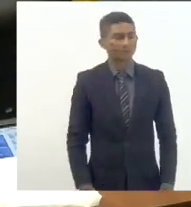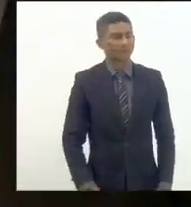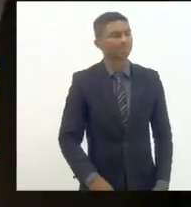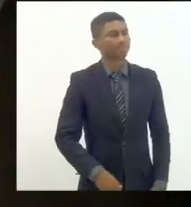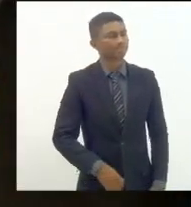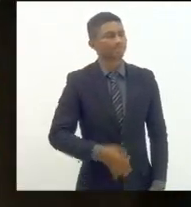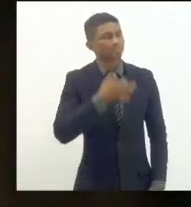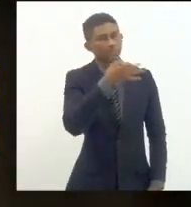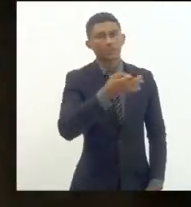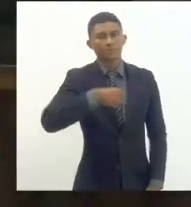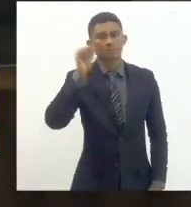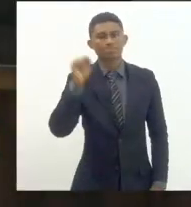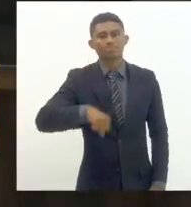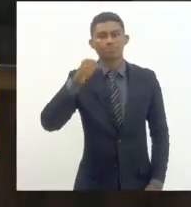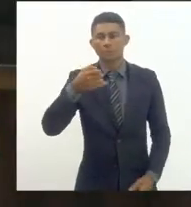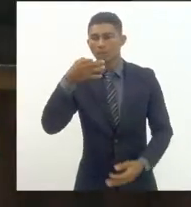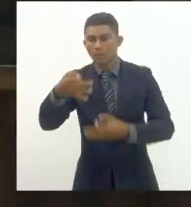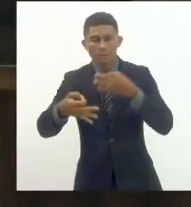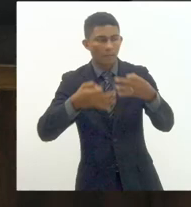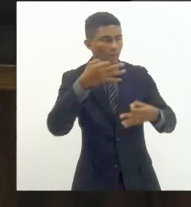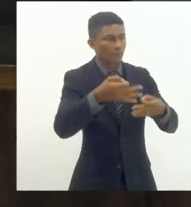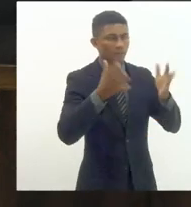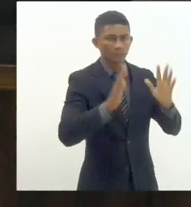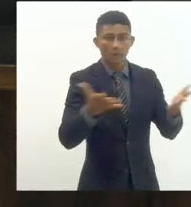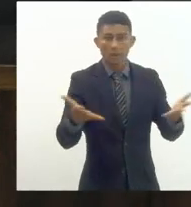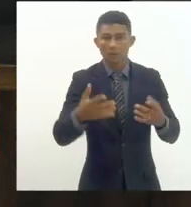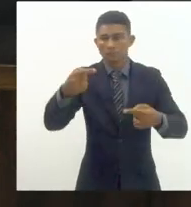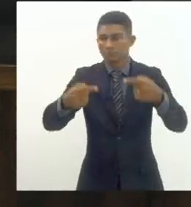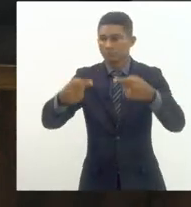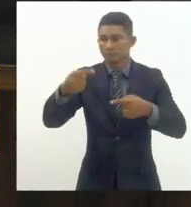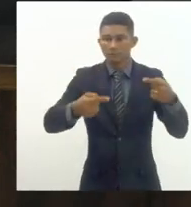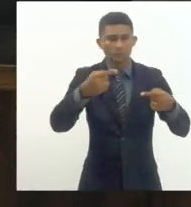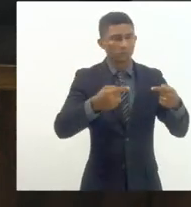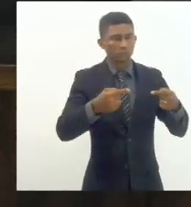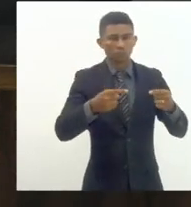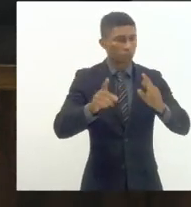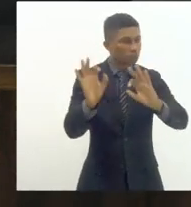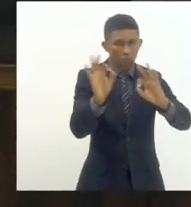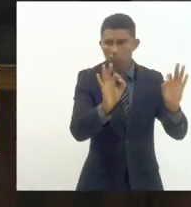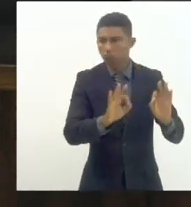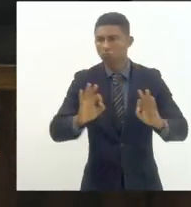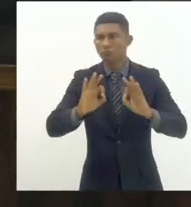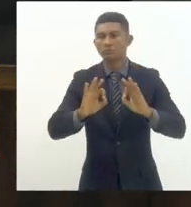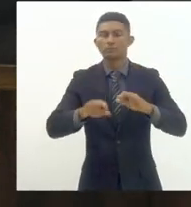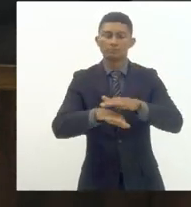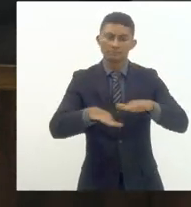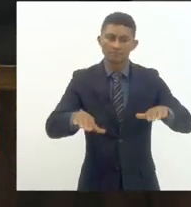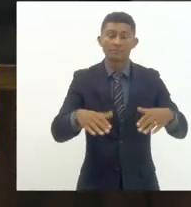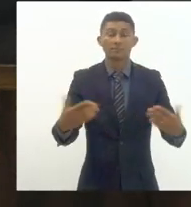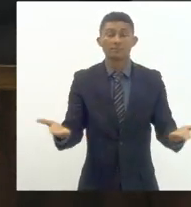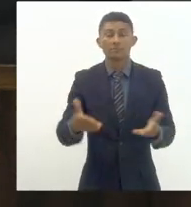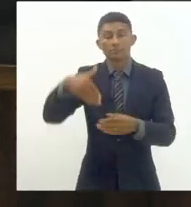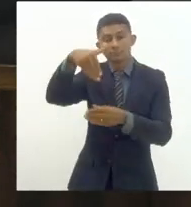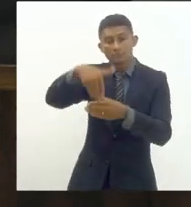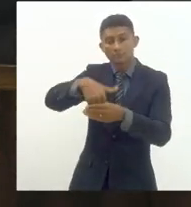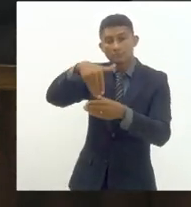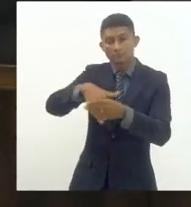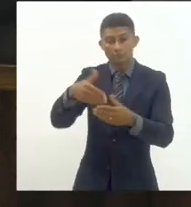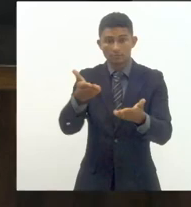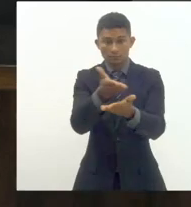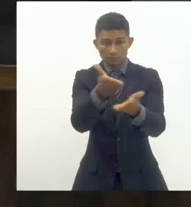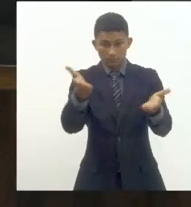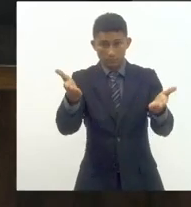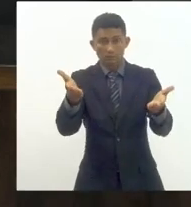Favorável, senhor presidente. Os pareceres emitidos em discussão. Não havendo quem queira discutir, encerrada a discussão, em votação, os senhores que